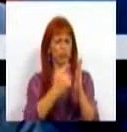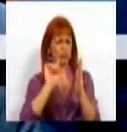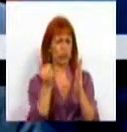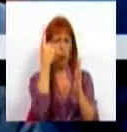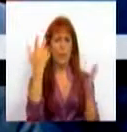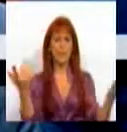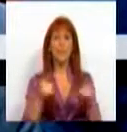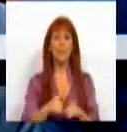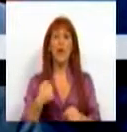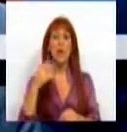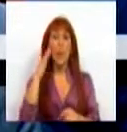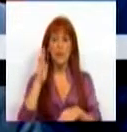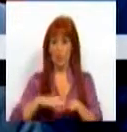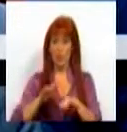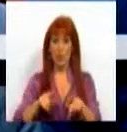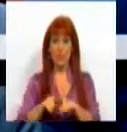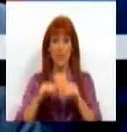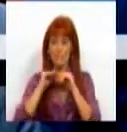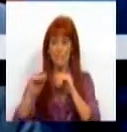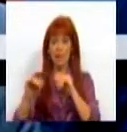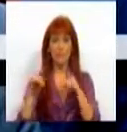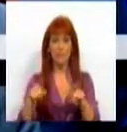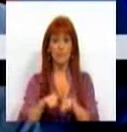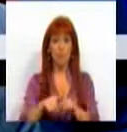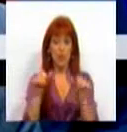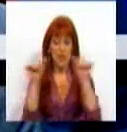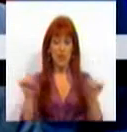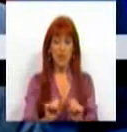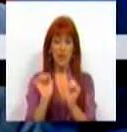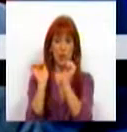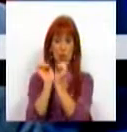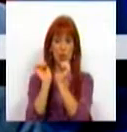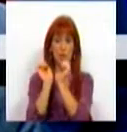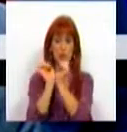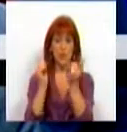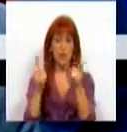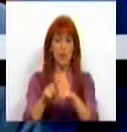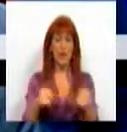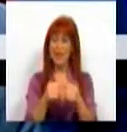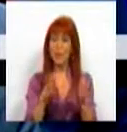inconstitucionais. Eu penso que relativamente à sustentabilidade do sistema de segurança social